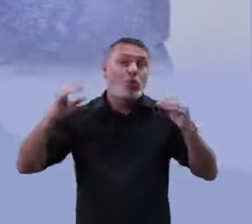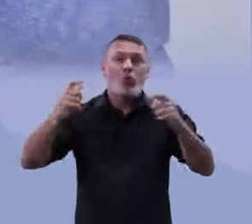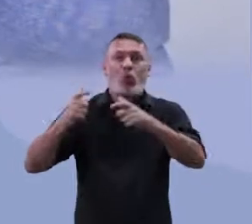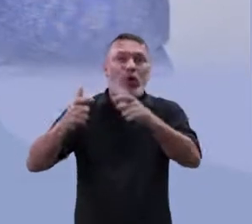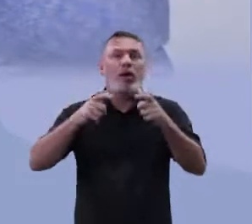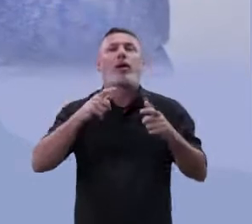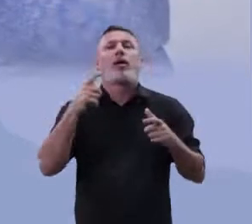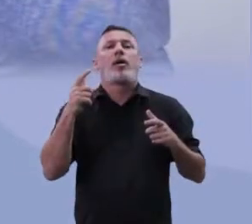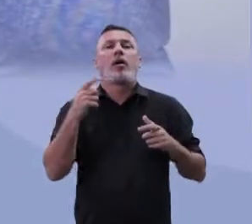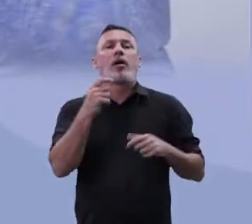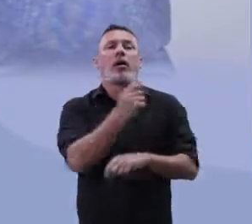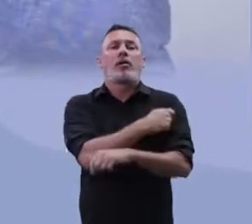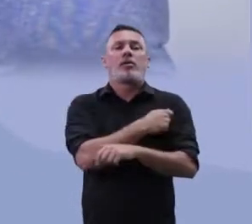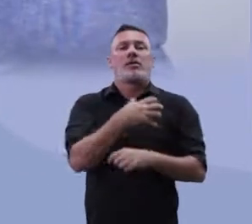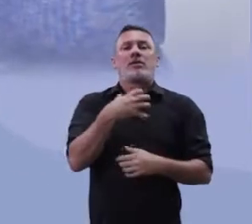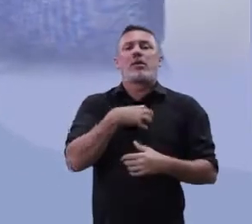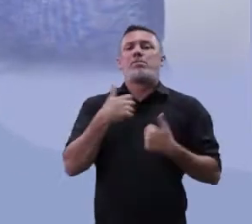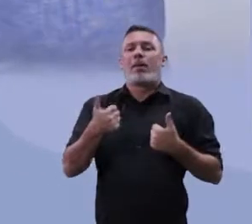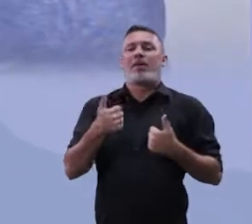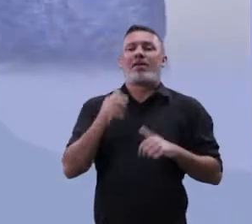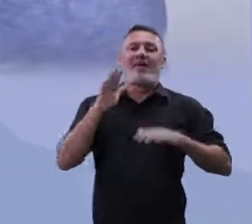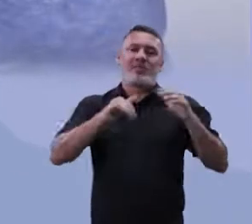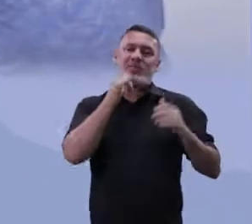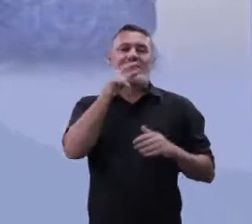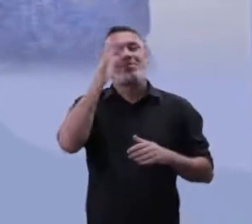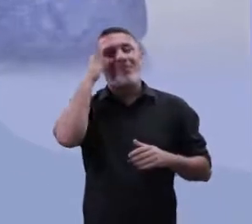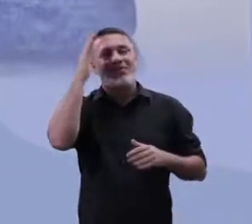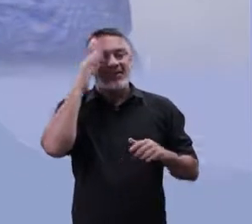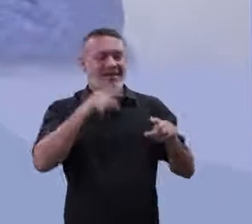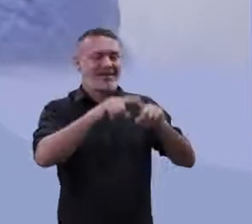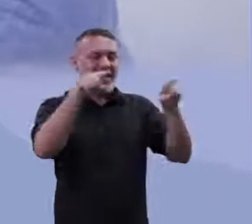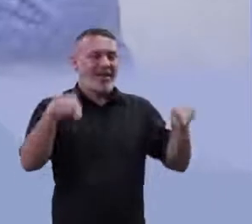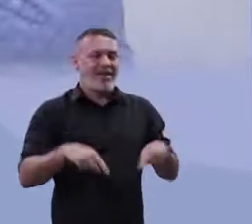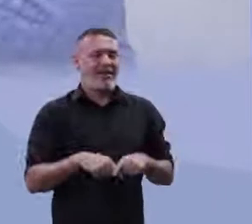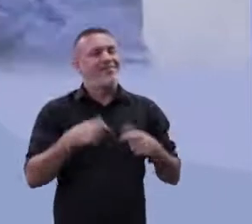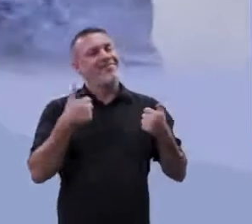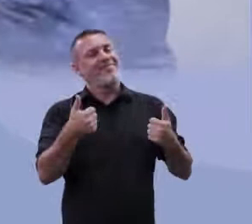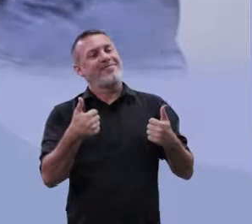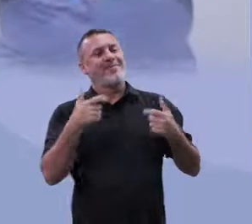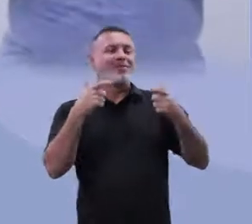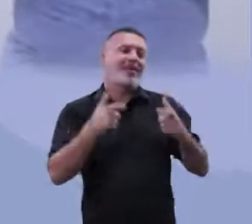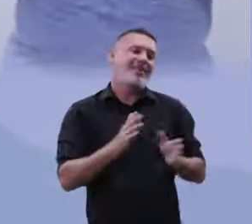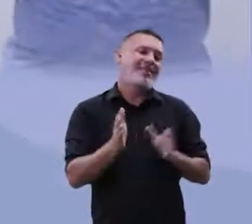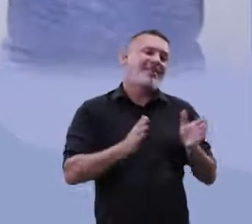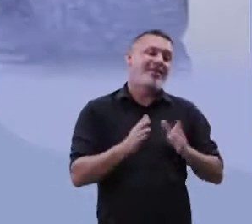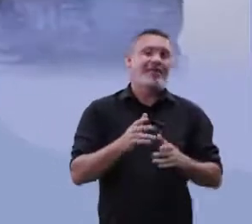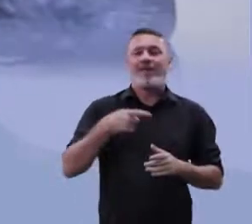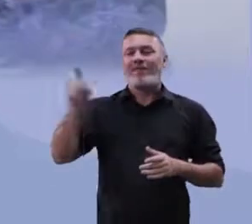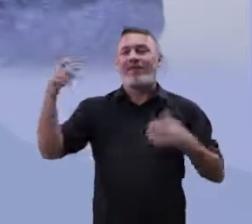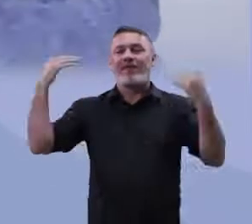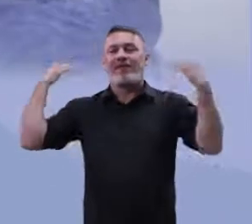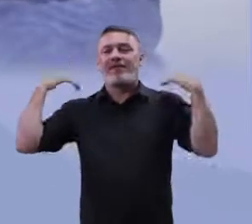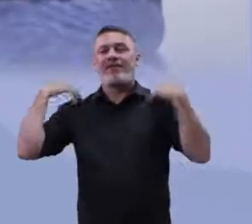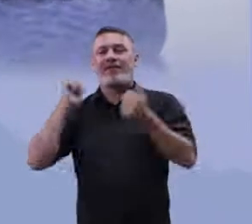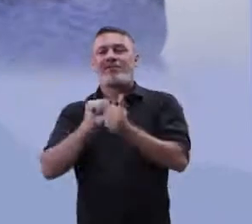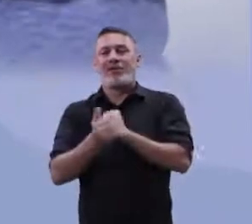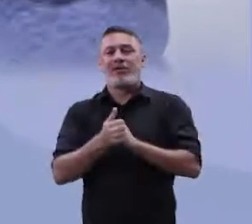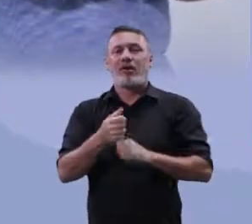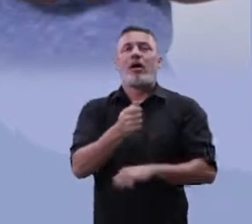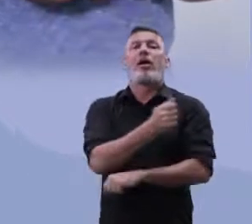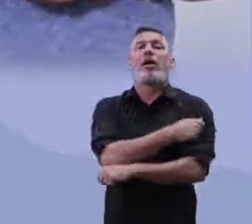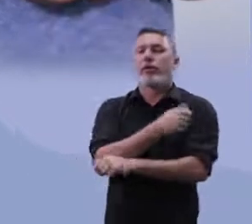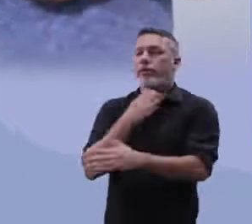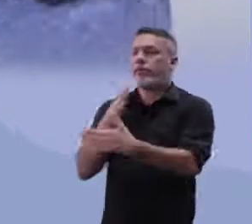educacional, para que ele não venha sofrer bloqueios. Olha, a turma vai, imagina, a turma vai para uma prática esportiva, na aula de educação